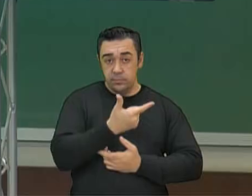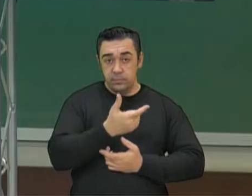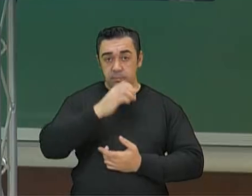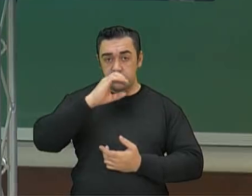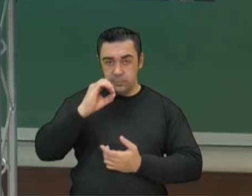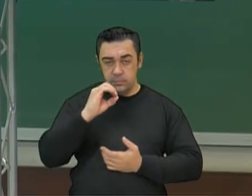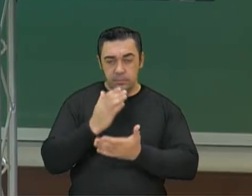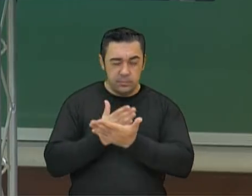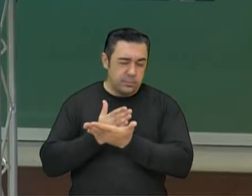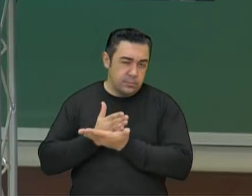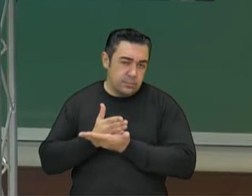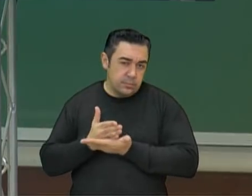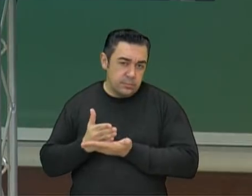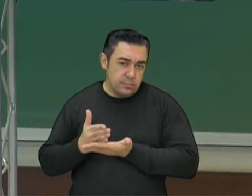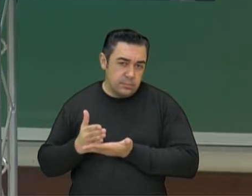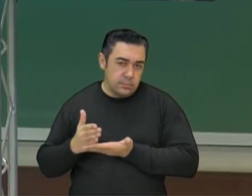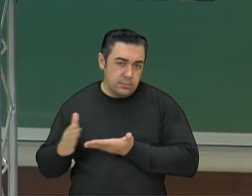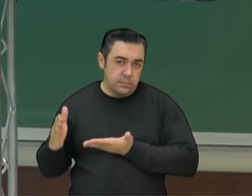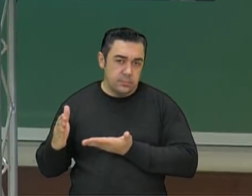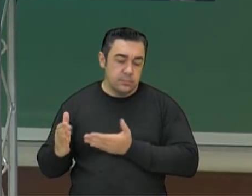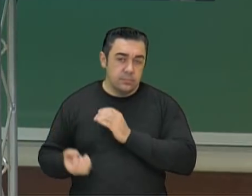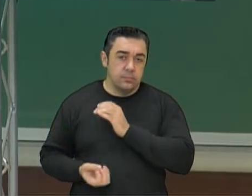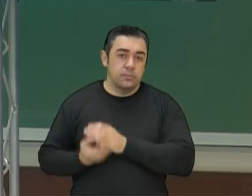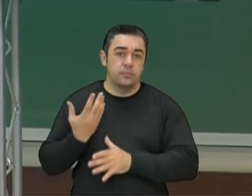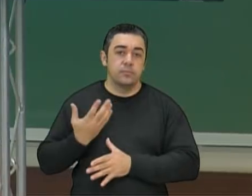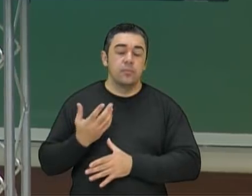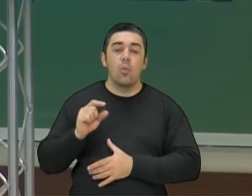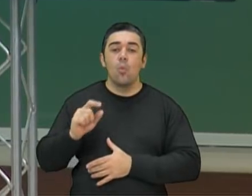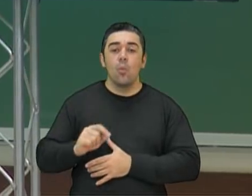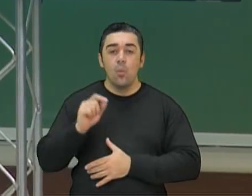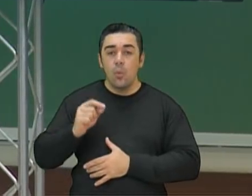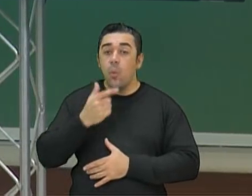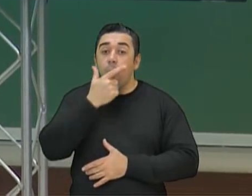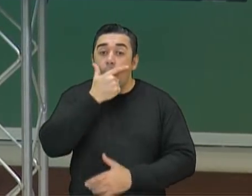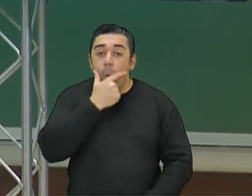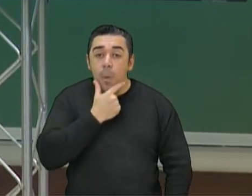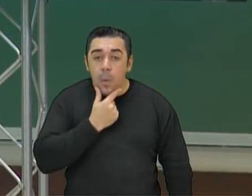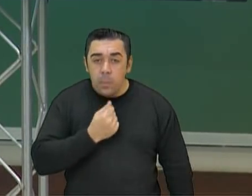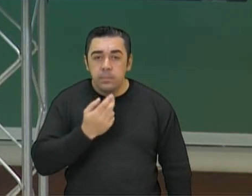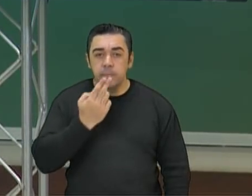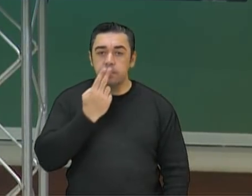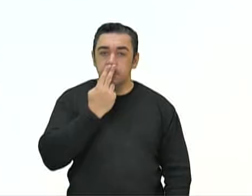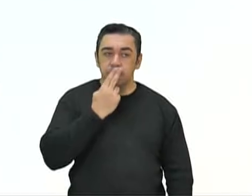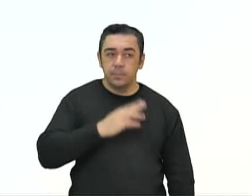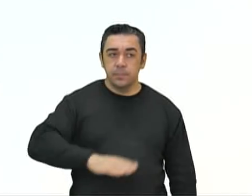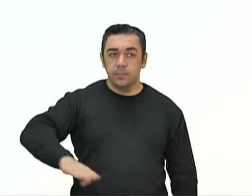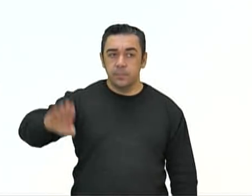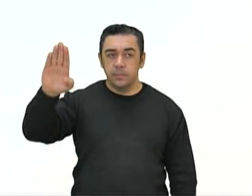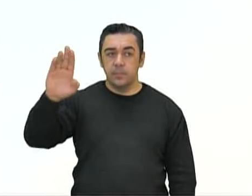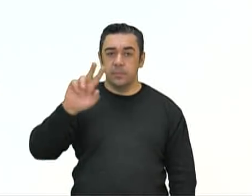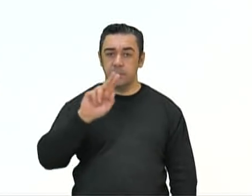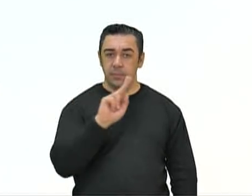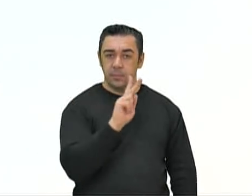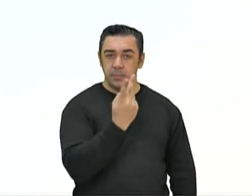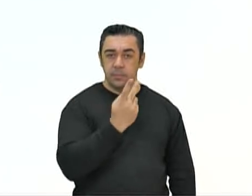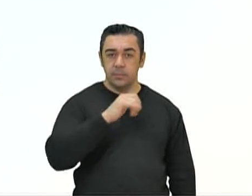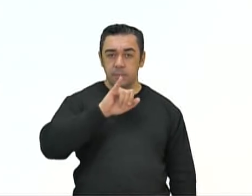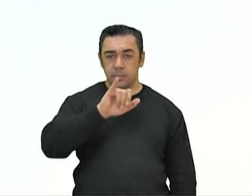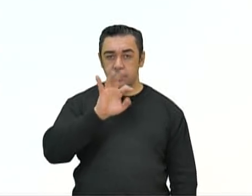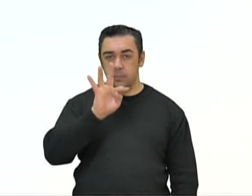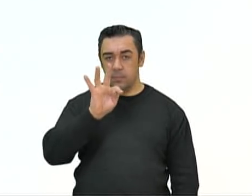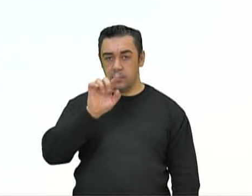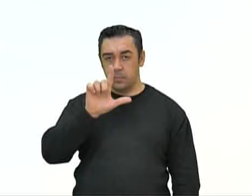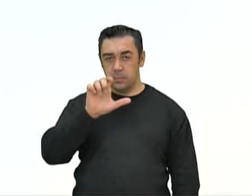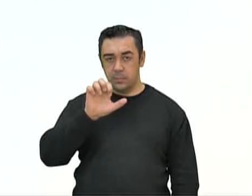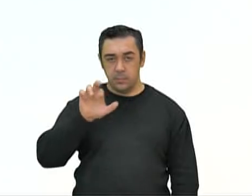gente começa a ver surgir na história aí a figura do Hitler. O Hitler assumiu a liderança do Partido